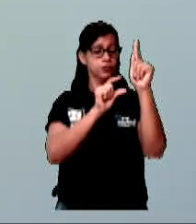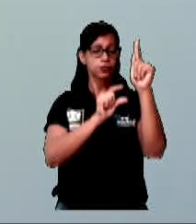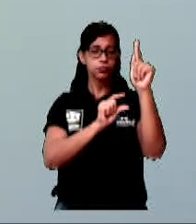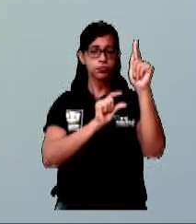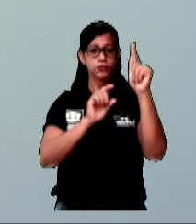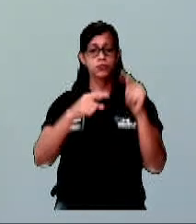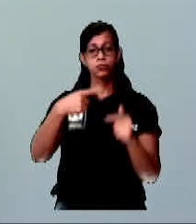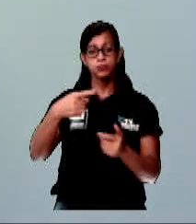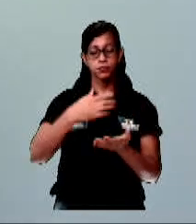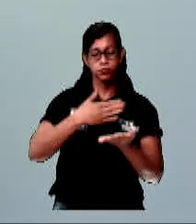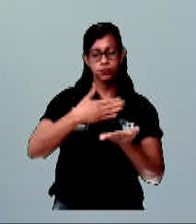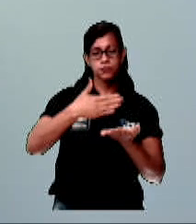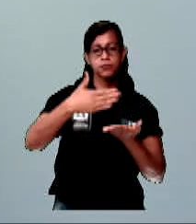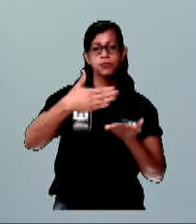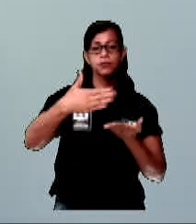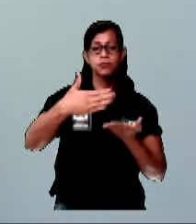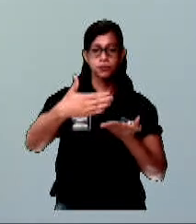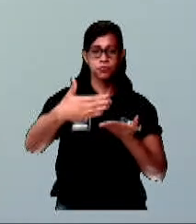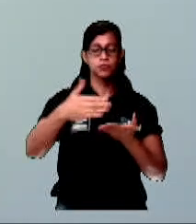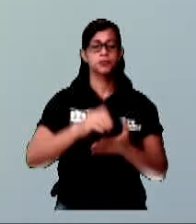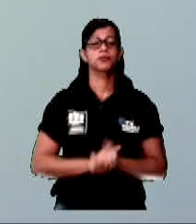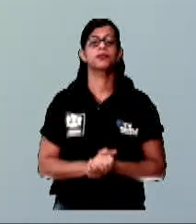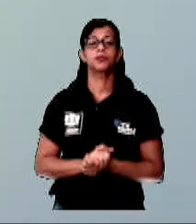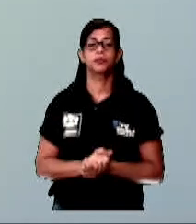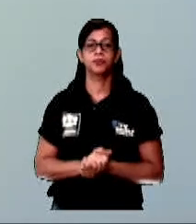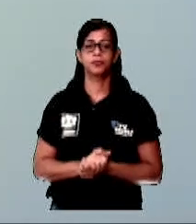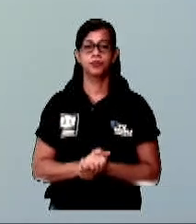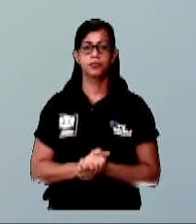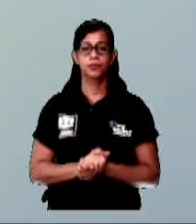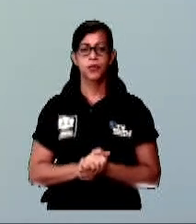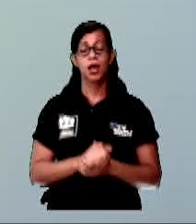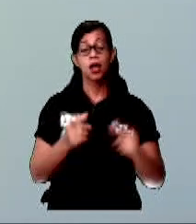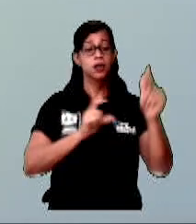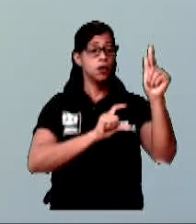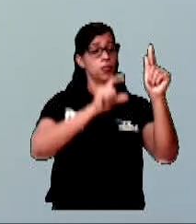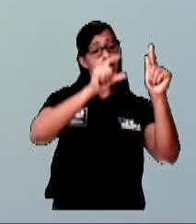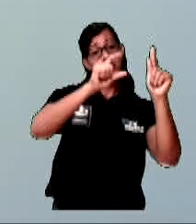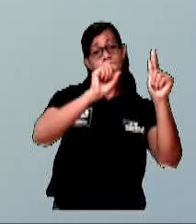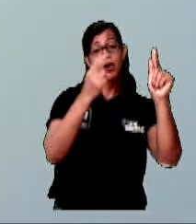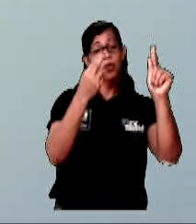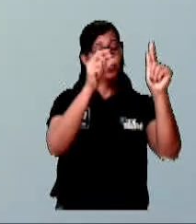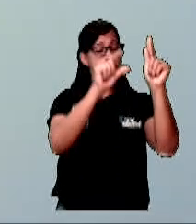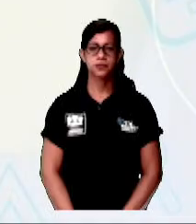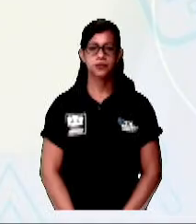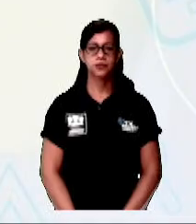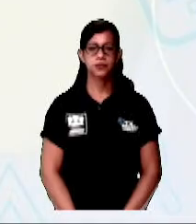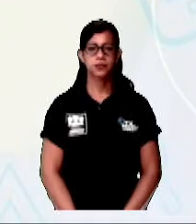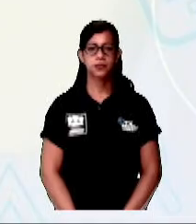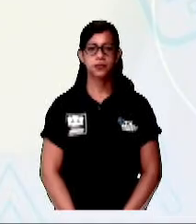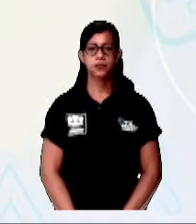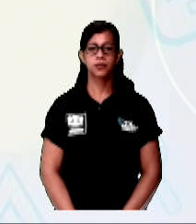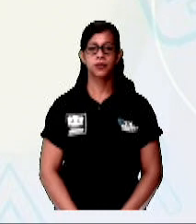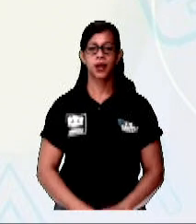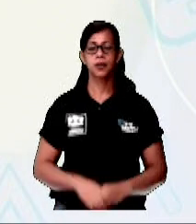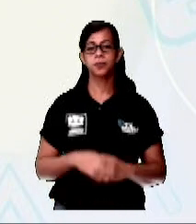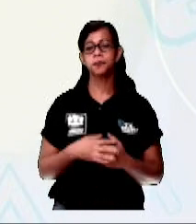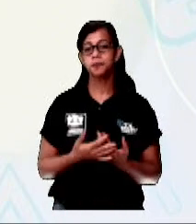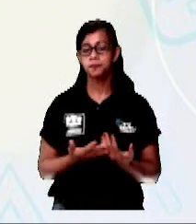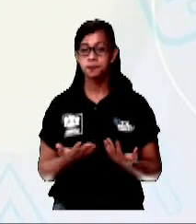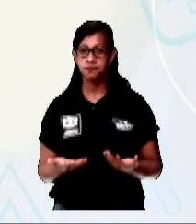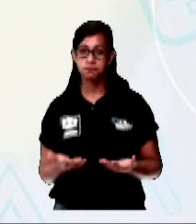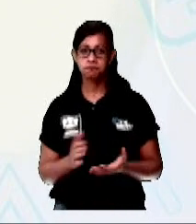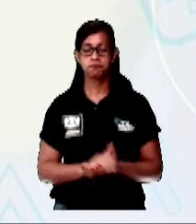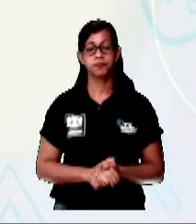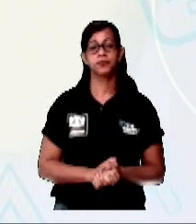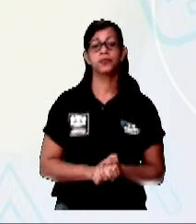essa operação de aumentar ou diminuir a temperatura, certo? Vamos para a aula de hoje, então. Bom, gente, a gente vai